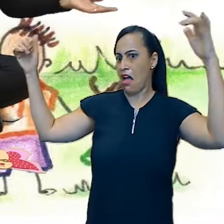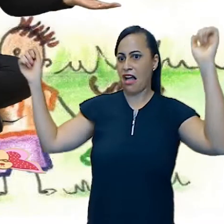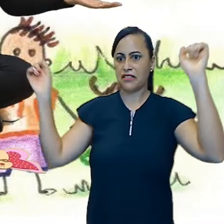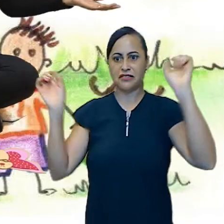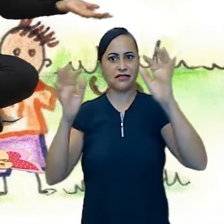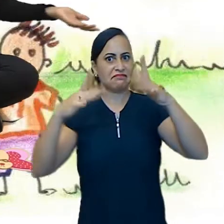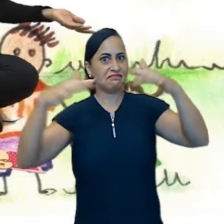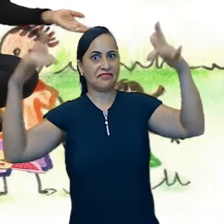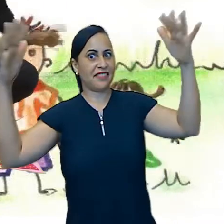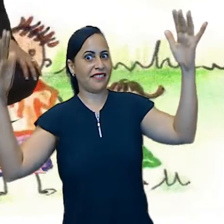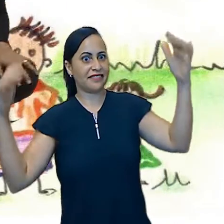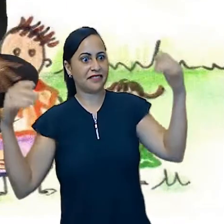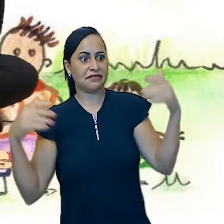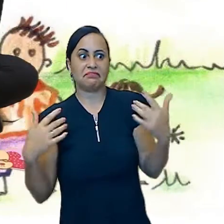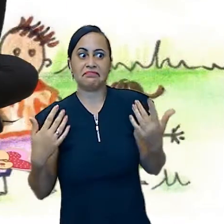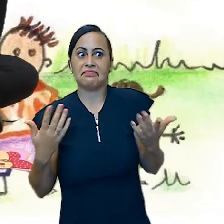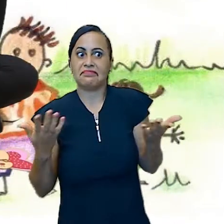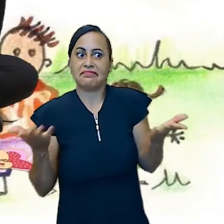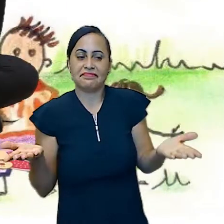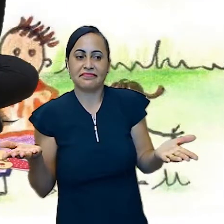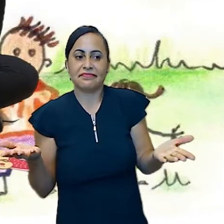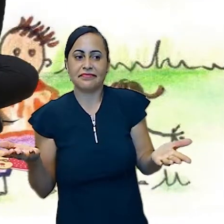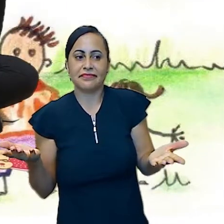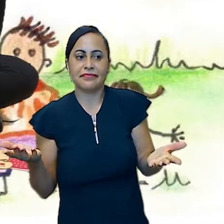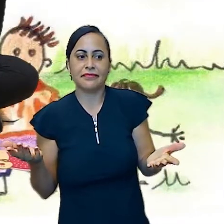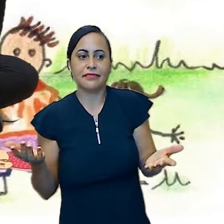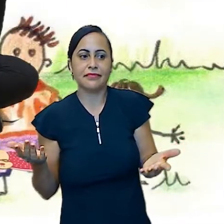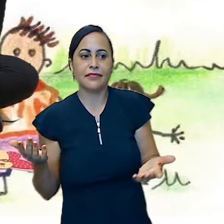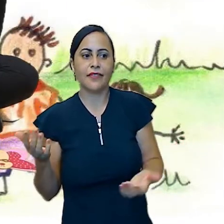Pode ser! Vamos ver!